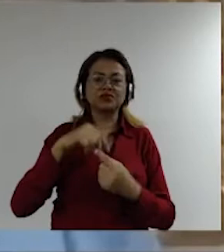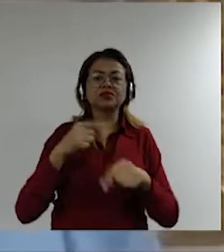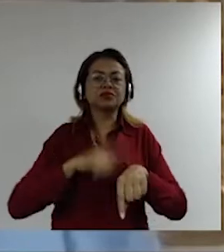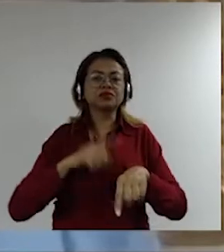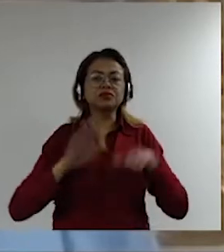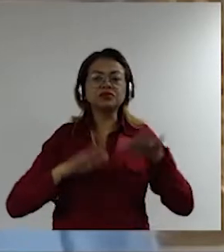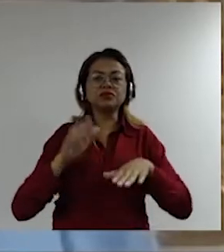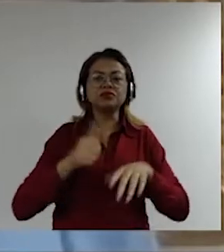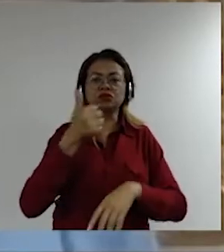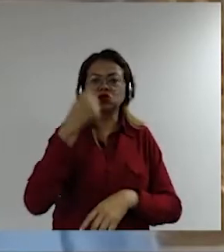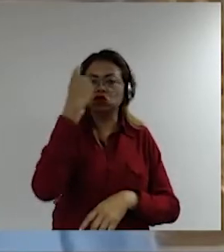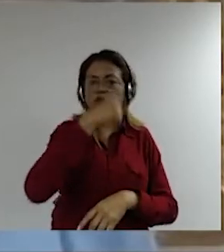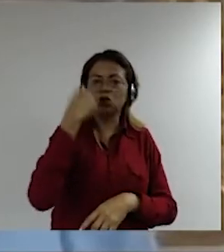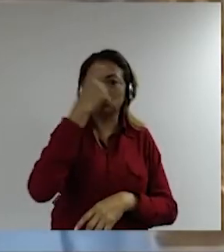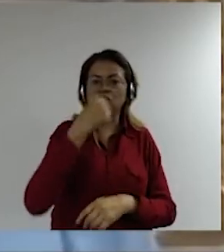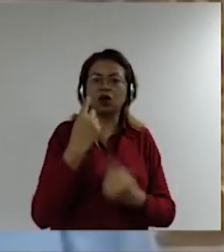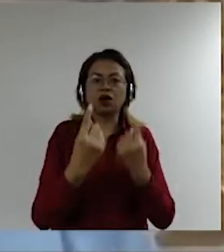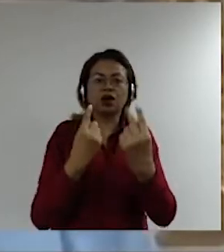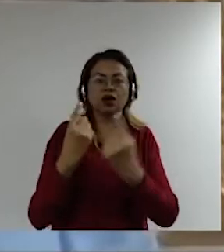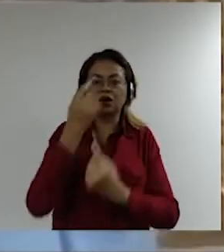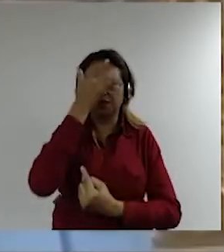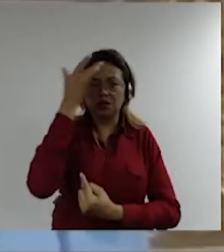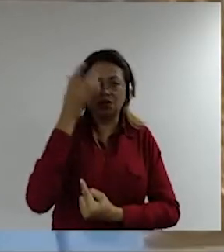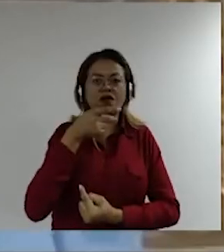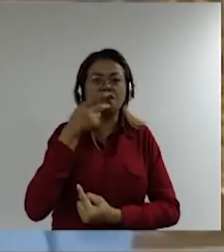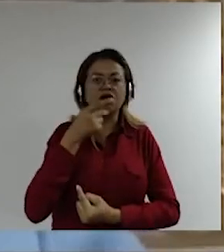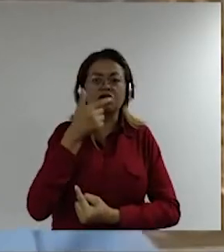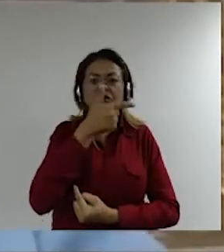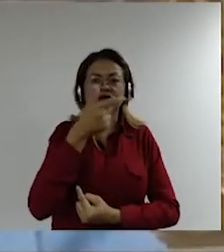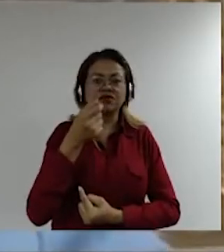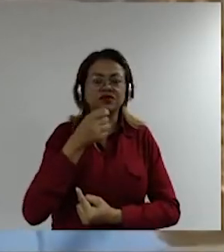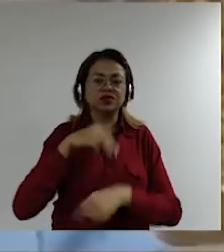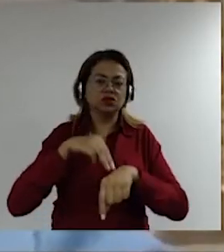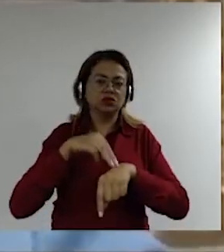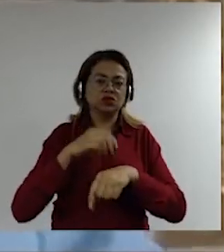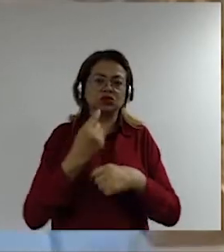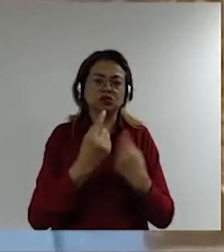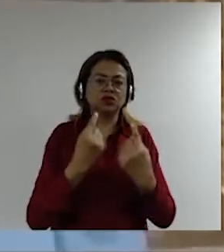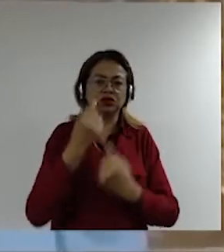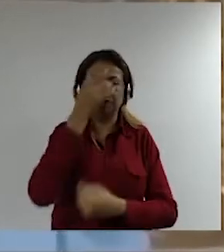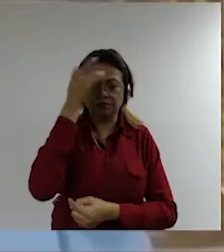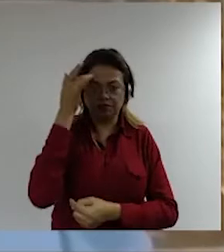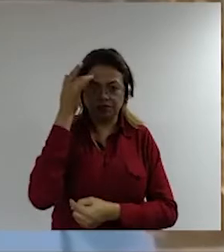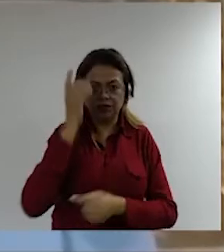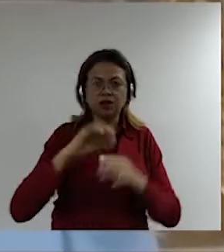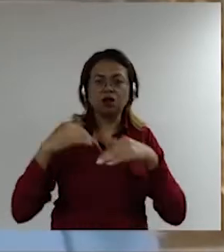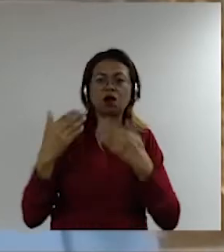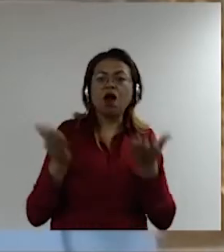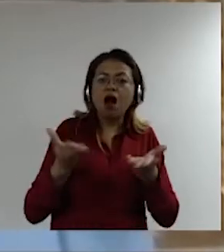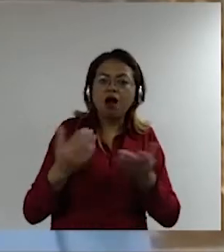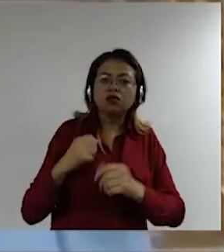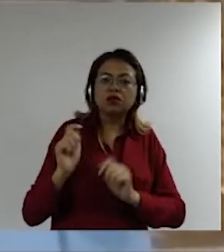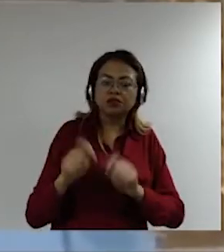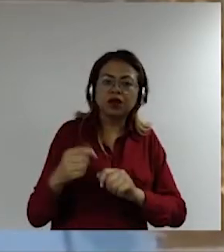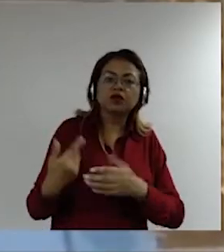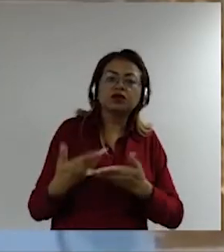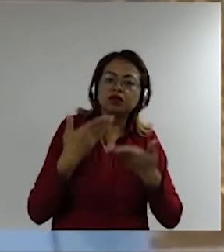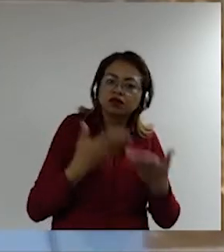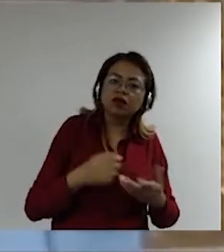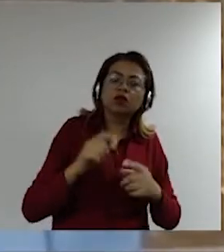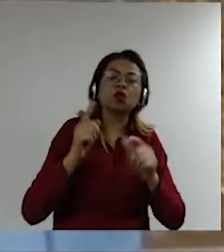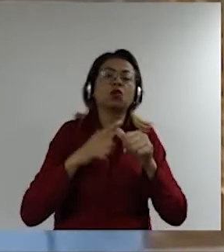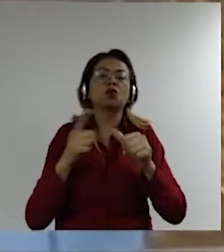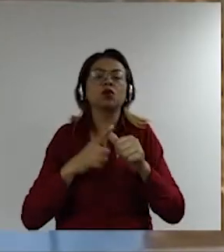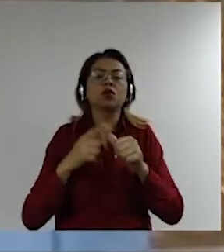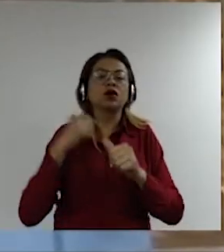1 hora, com exposição de 20 minutos para cada convidado. Sem mais delongas, queria passar a palavra para o nosso primeiro